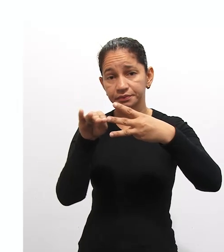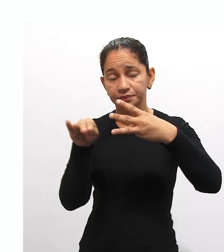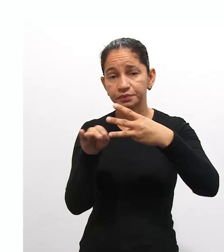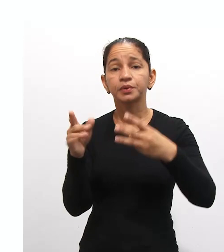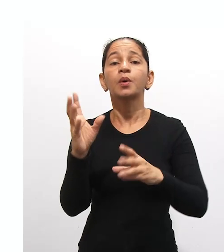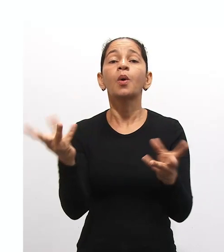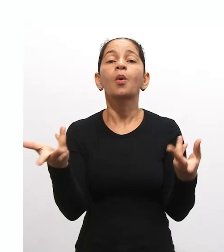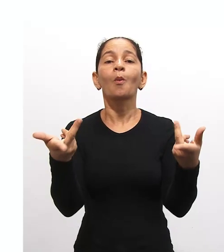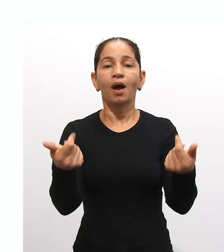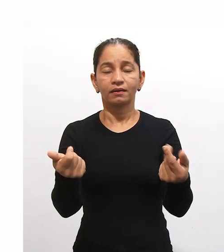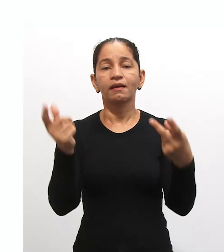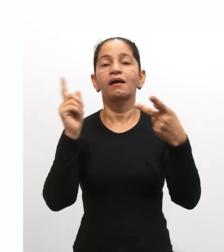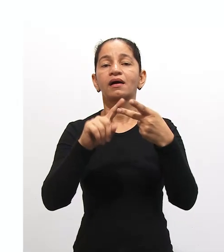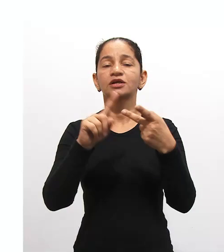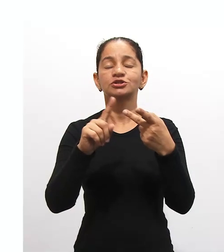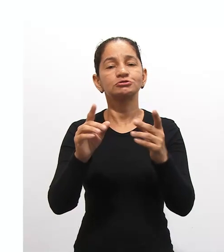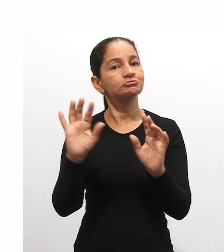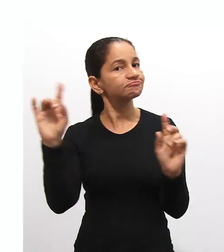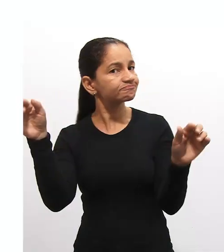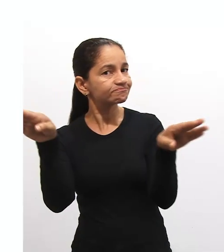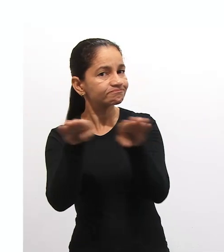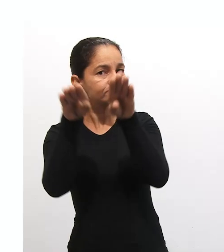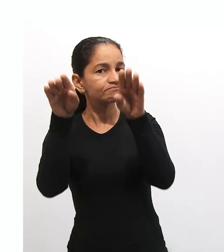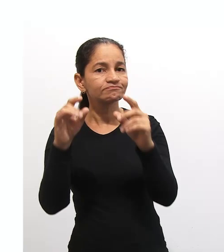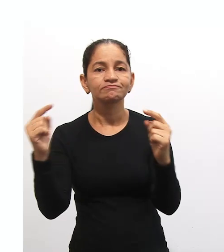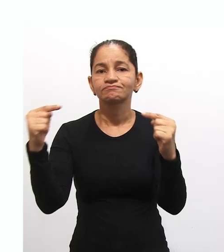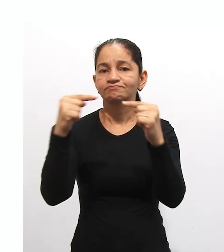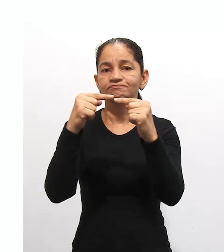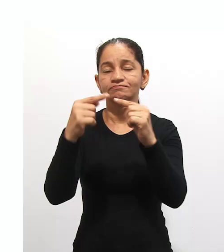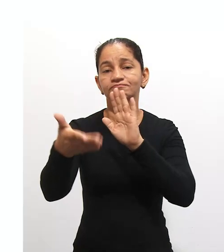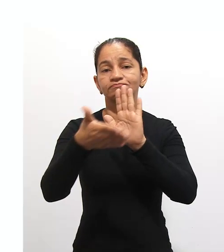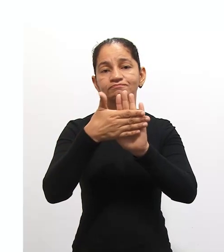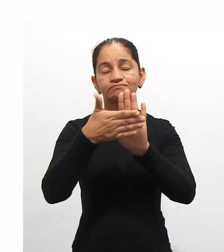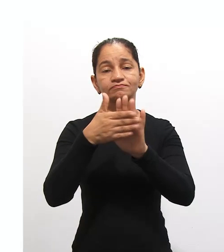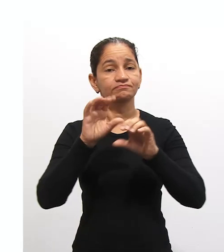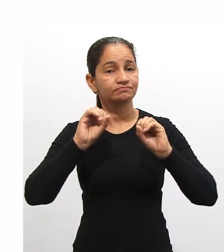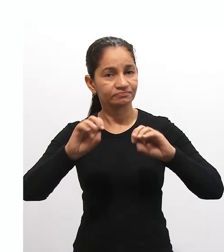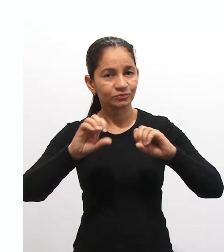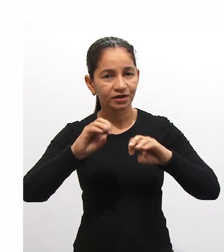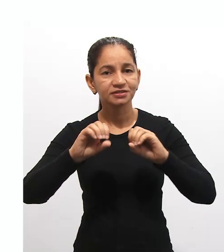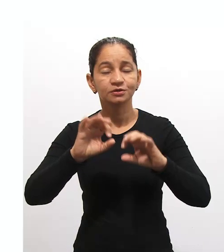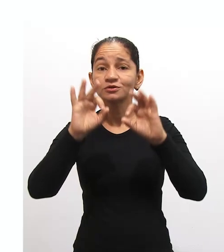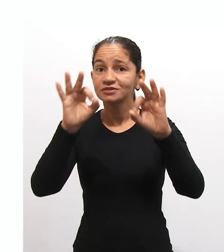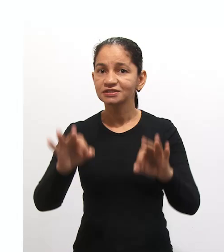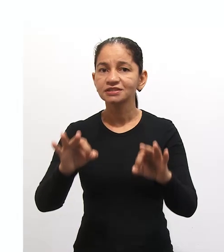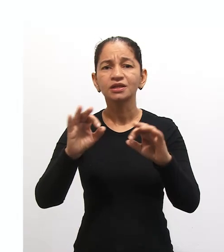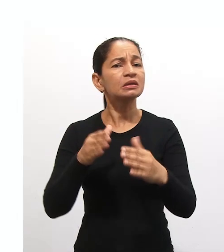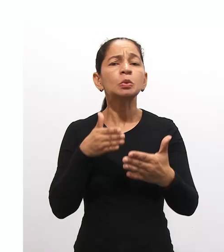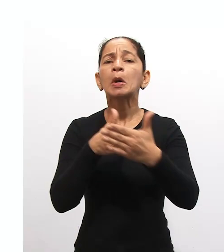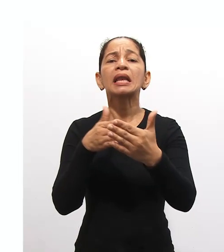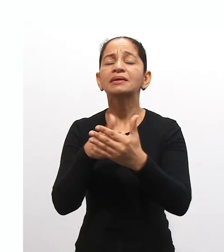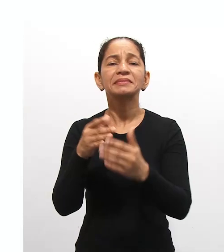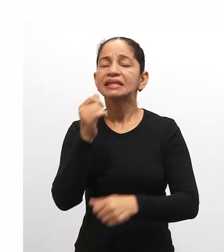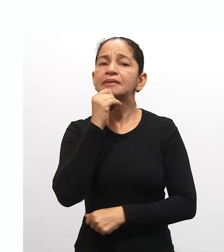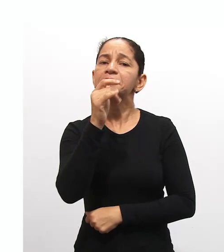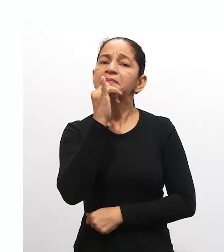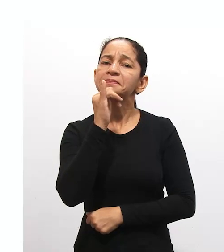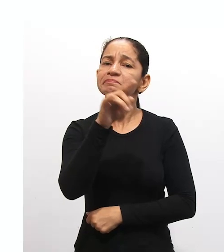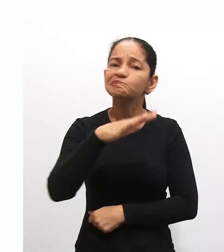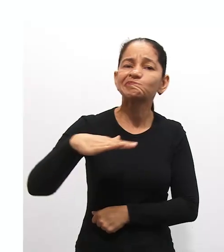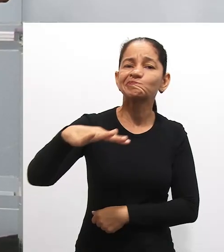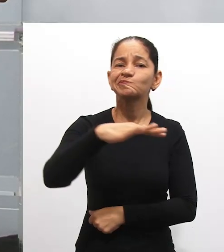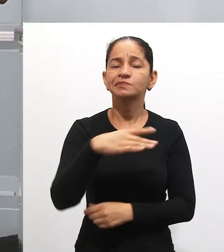a qualidade, a coerência no propósito educacional. Essa EAD, ela não se limita apenas nesses